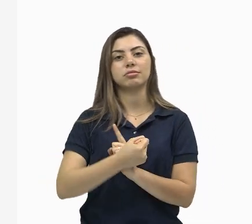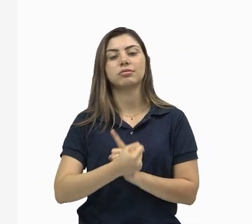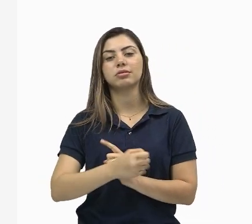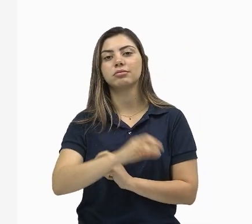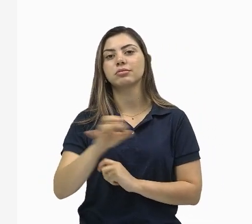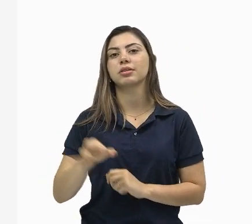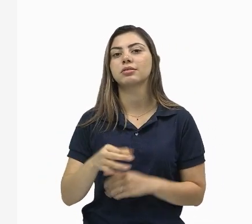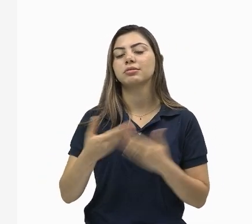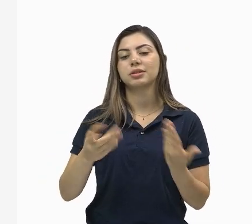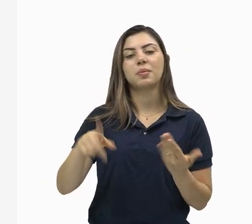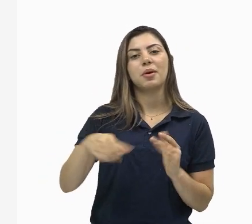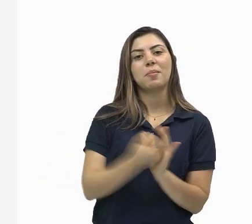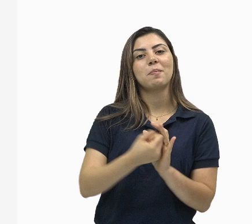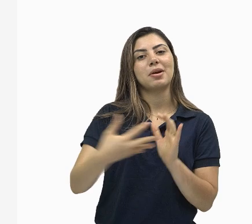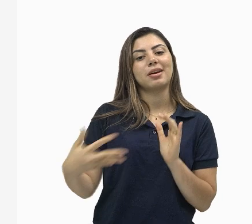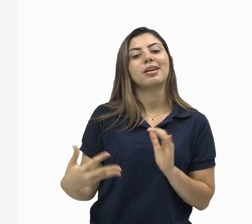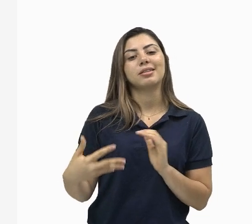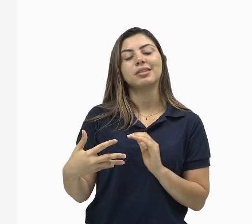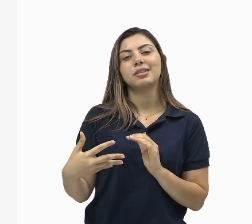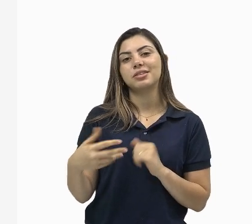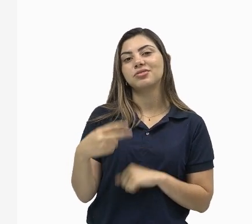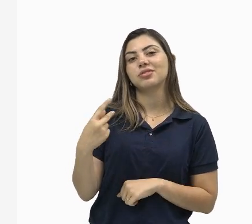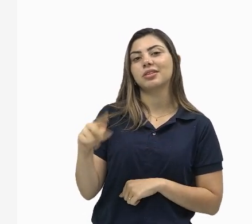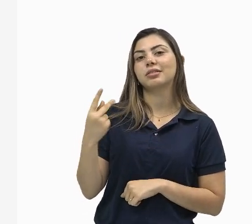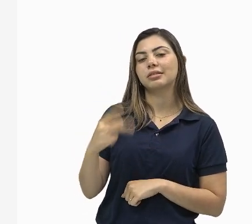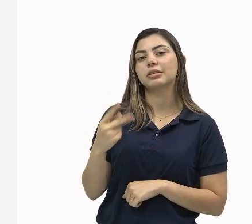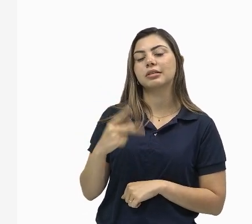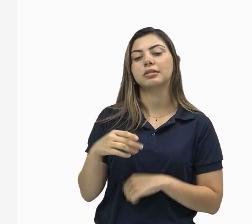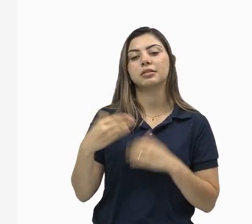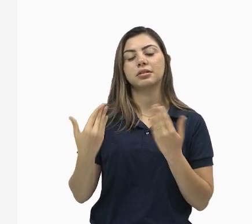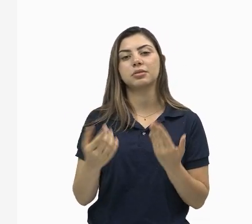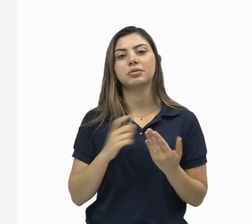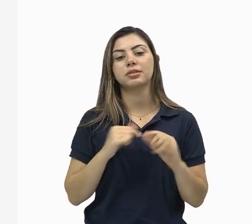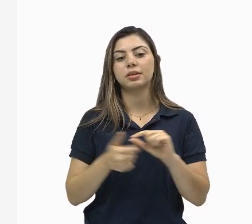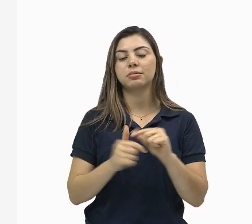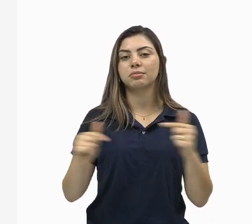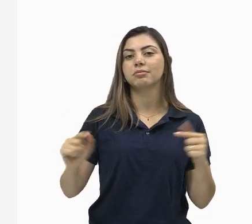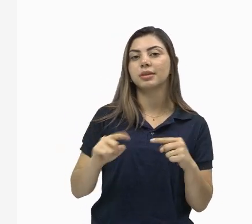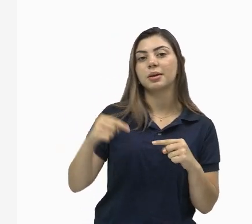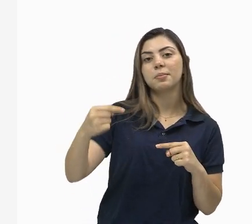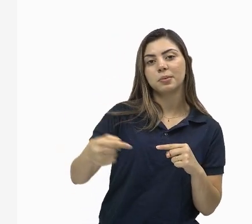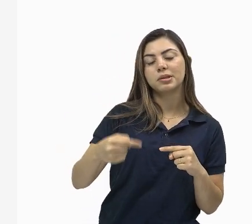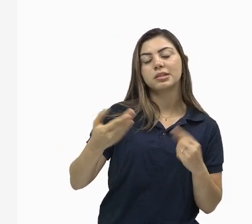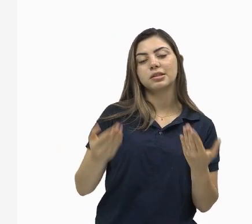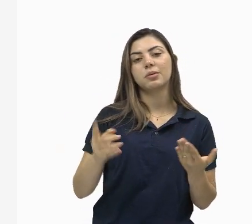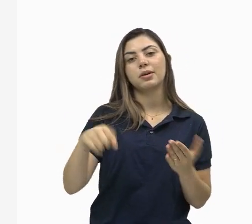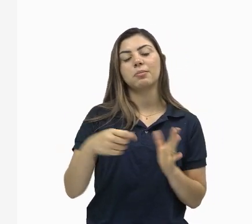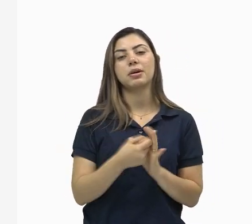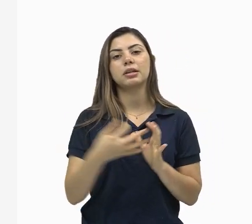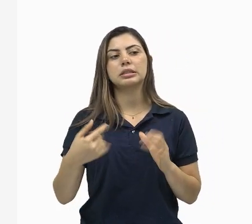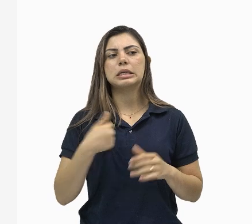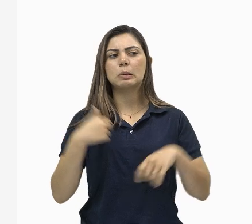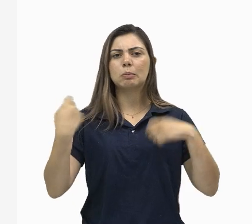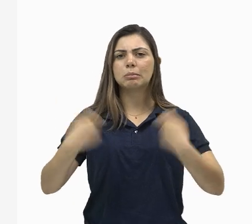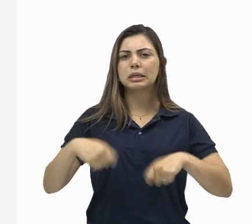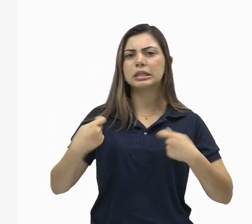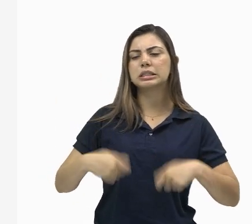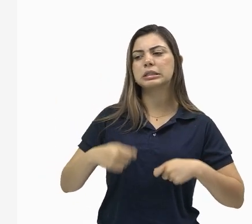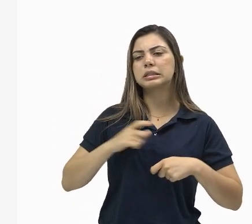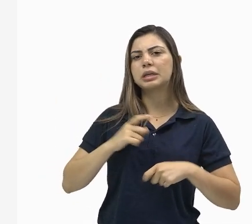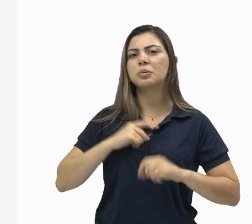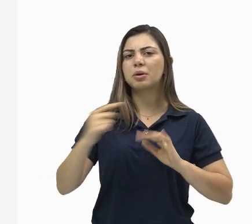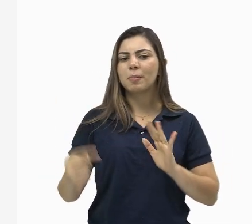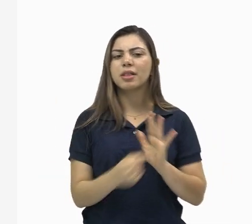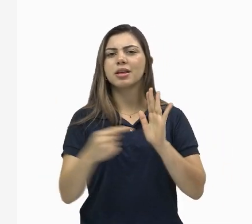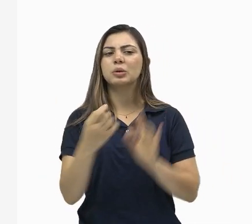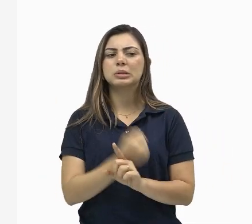é uma característica desse pessoal que vem da pós-modernidade, né, com a ideia de que eu preciso fazer a denúncia